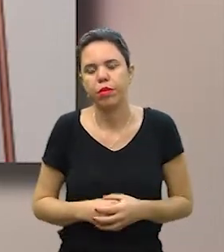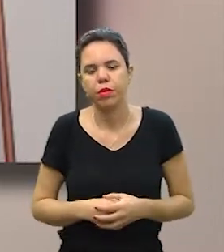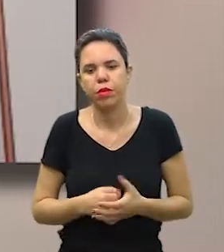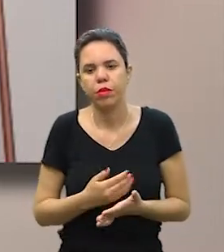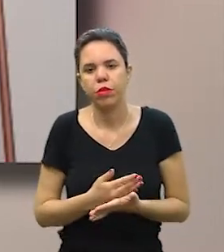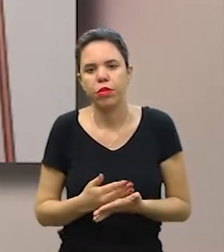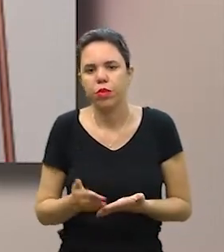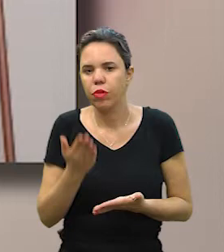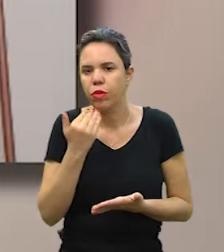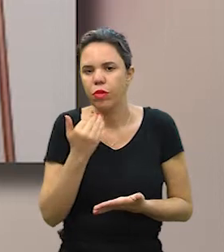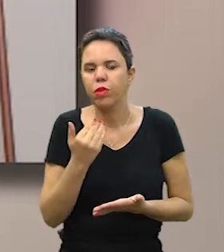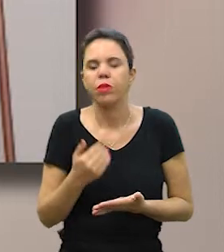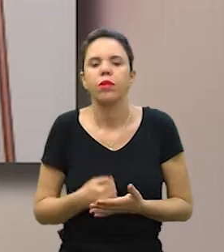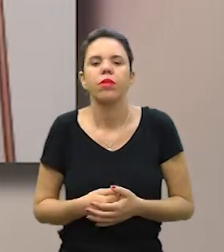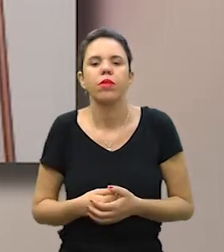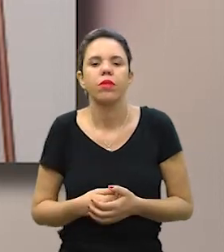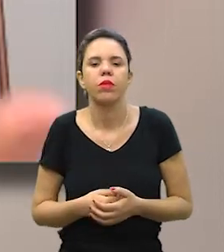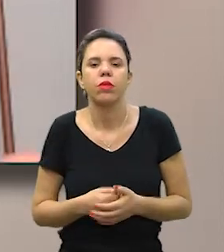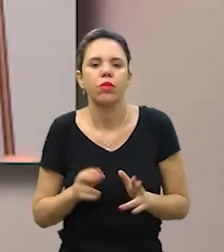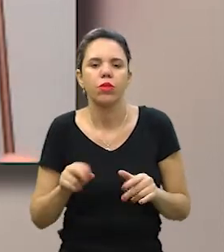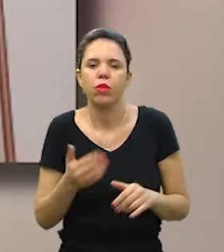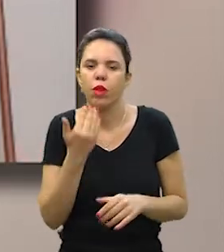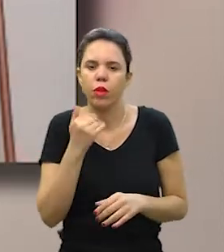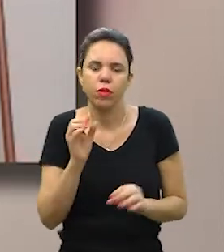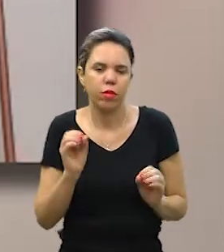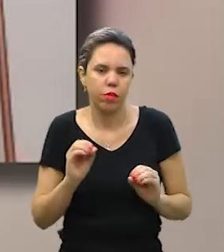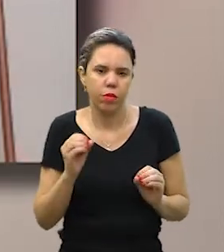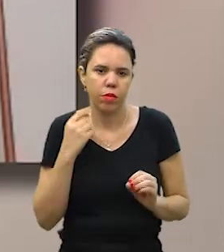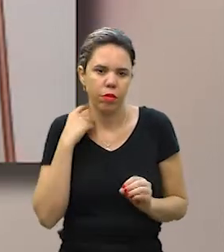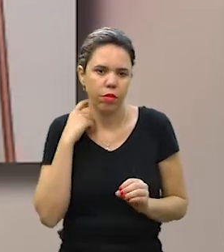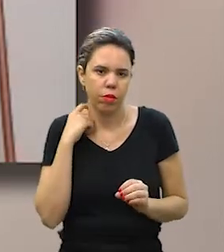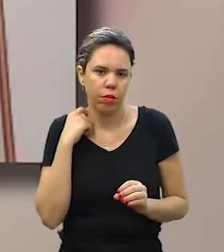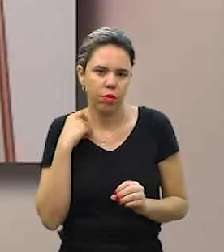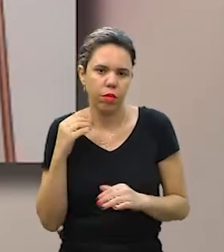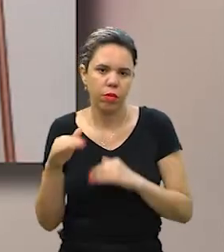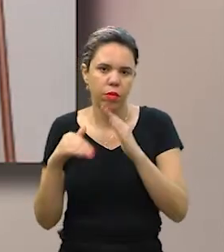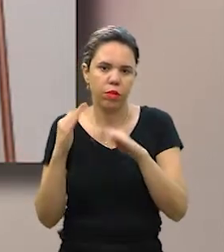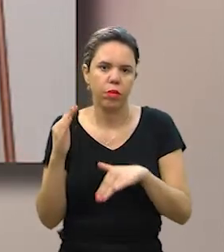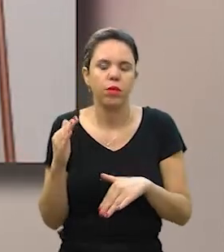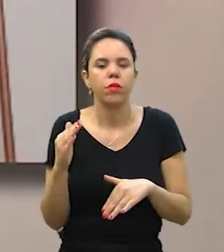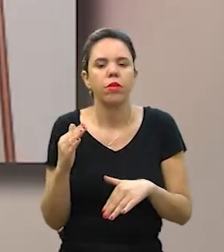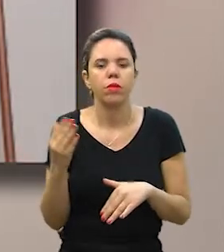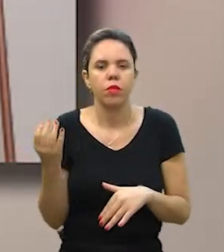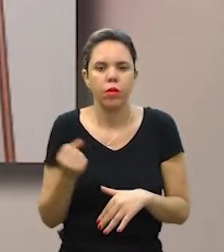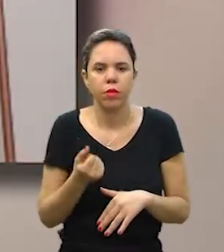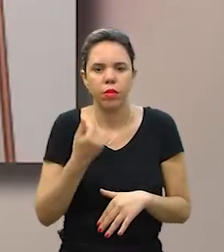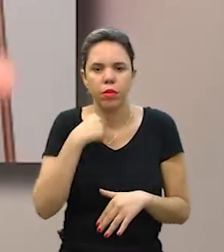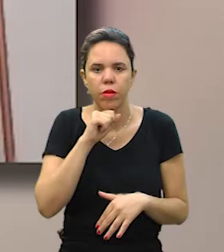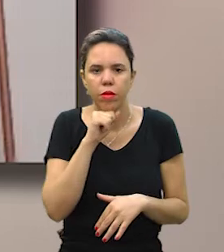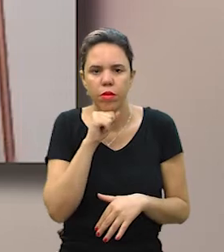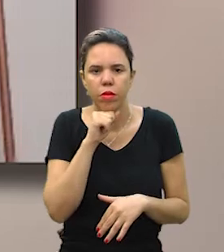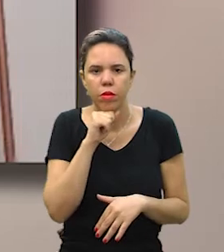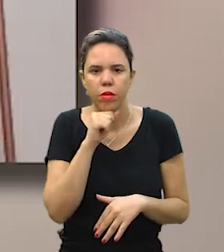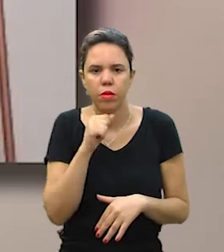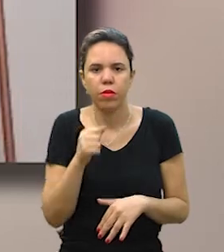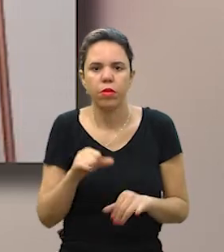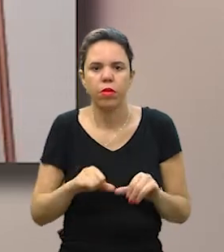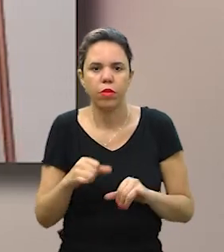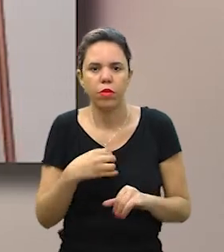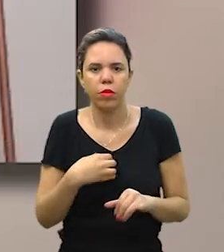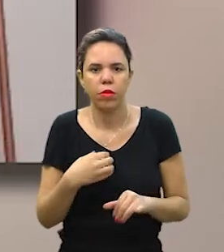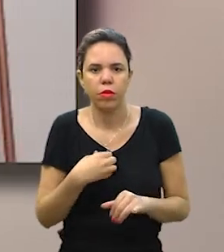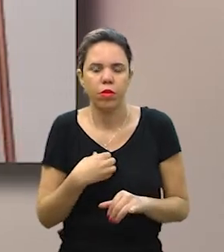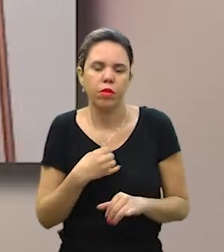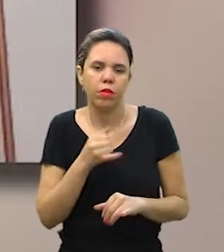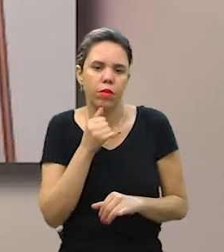a introdução alimentar, porque ele nunca comeu nada além do leite da mamãe ou da fórmula para aqueles que